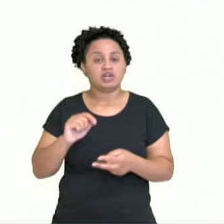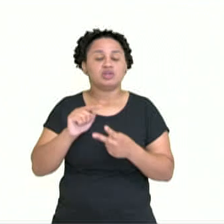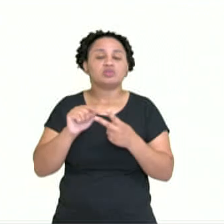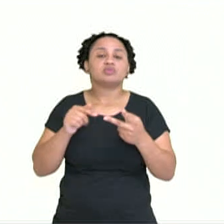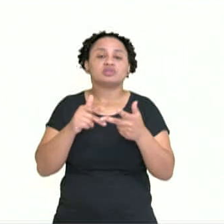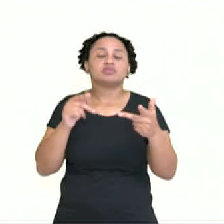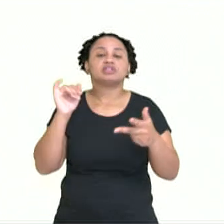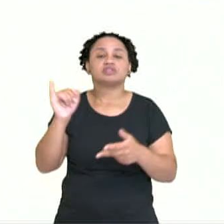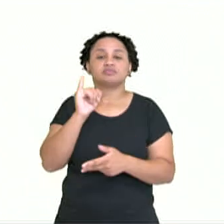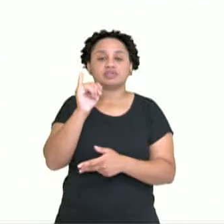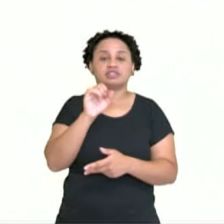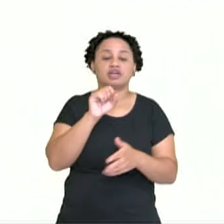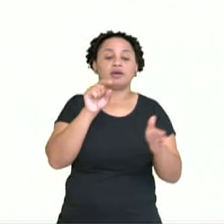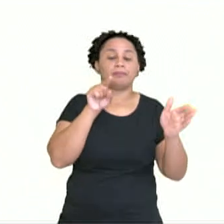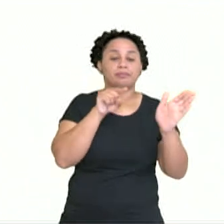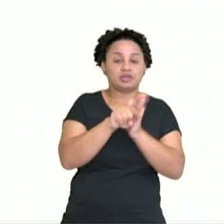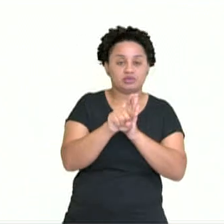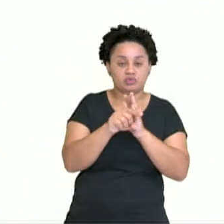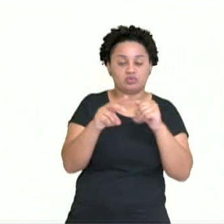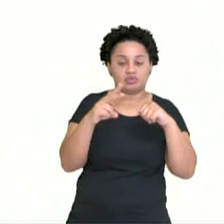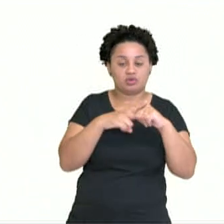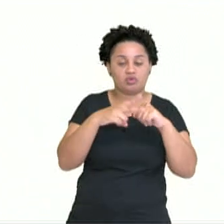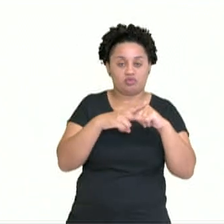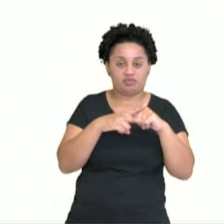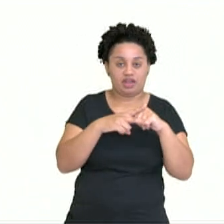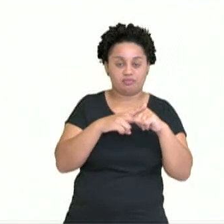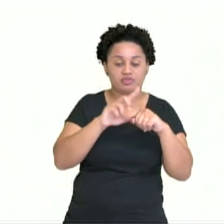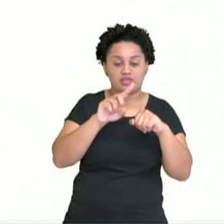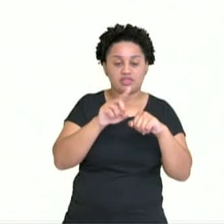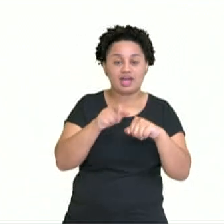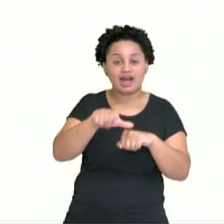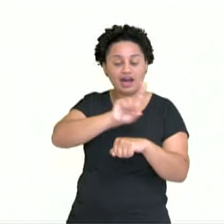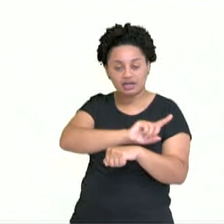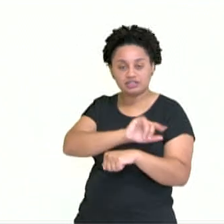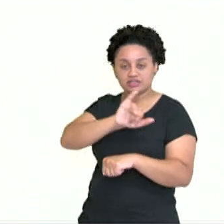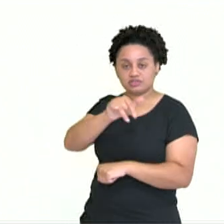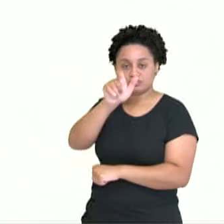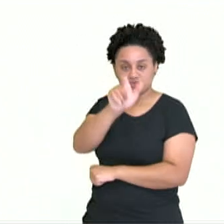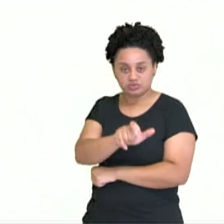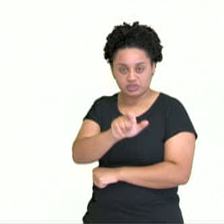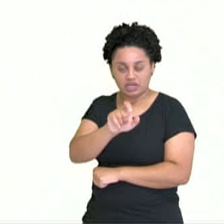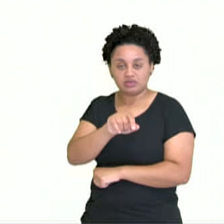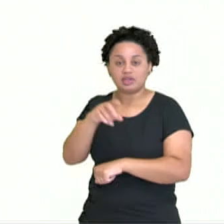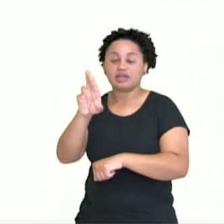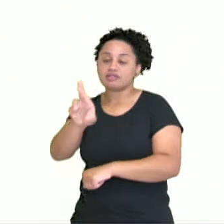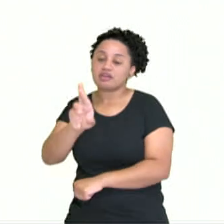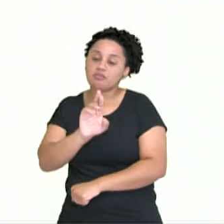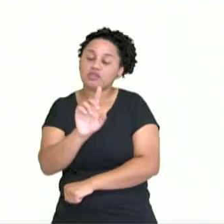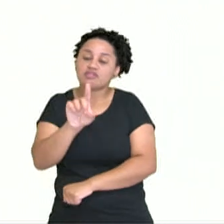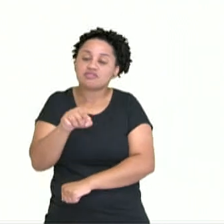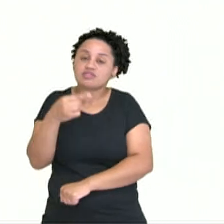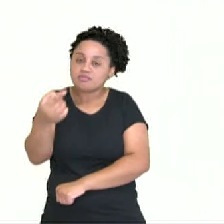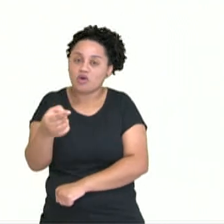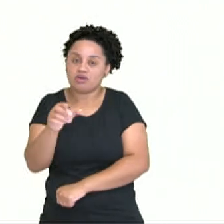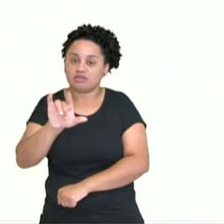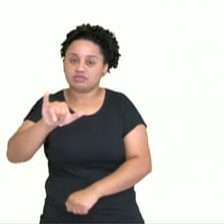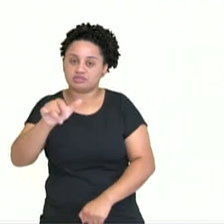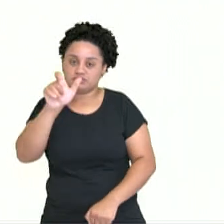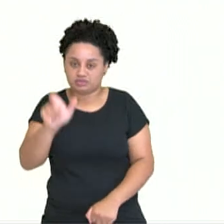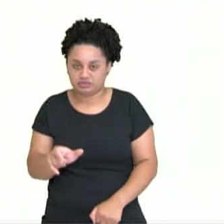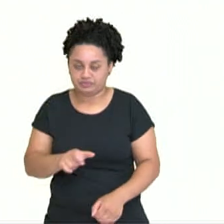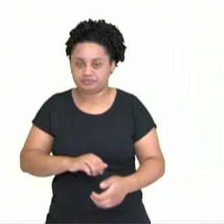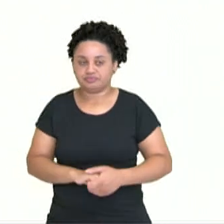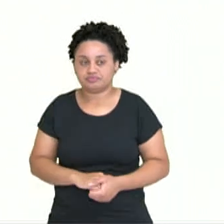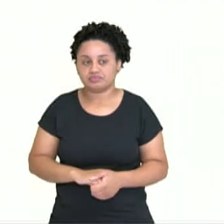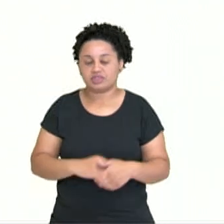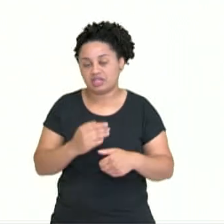quando é pergunta, o verbo to be vem antes do sujeito e na hora da resposta, depois do sujeito. Aqui na hora de responder, eu